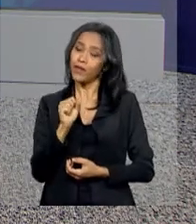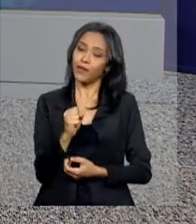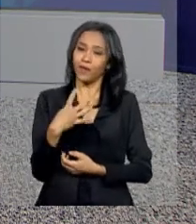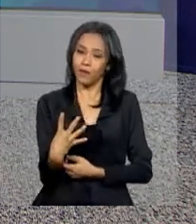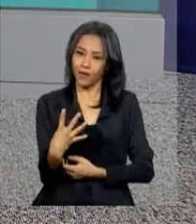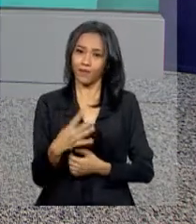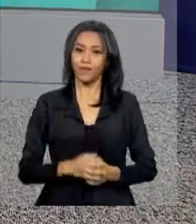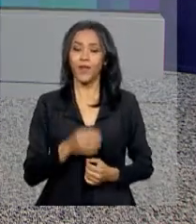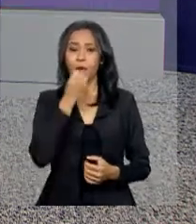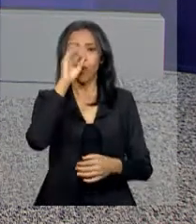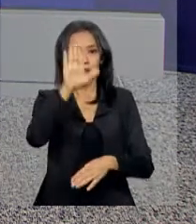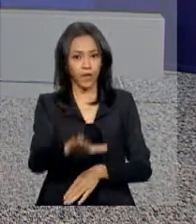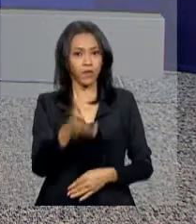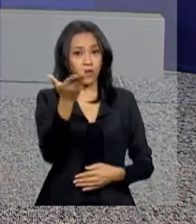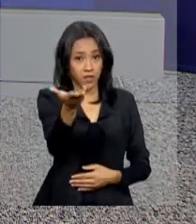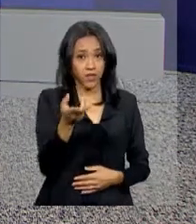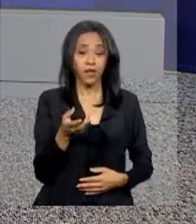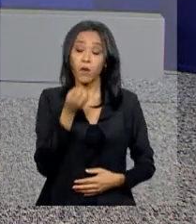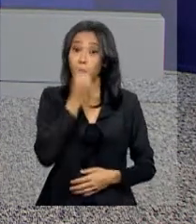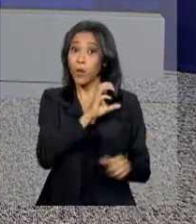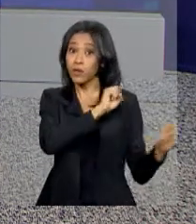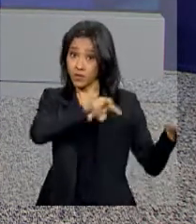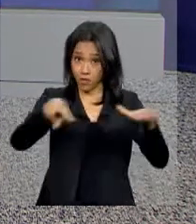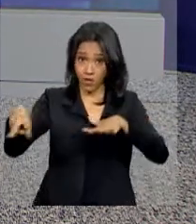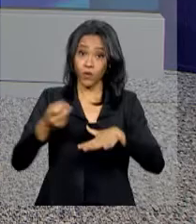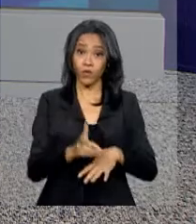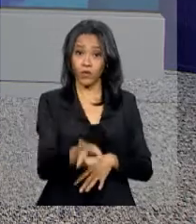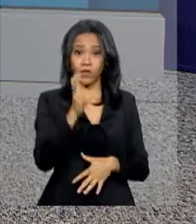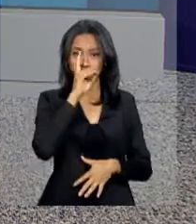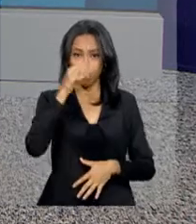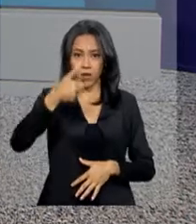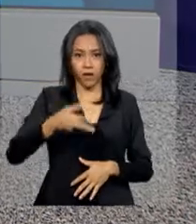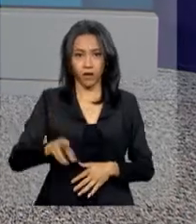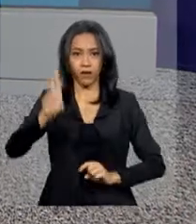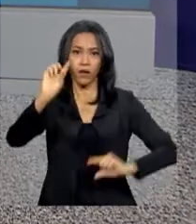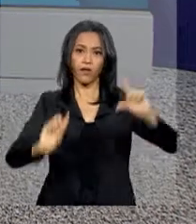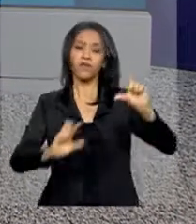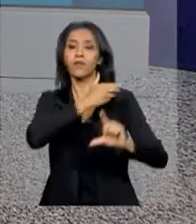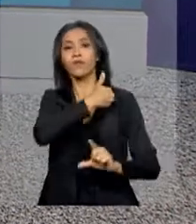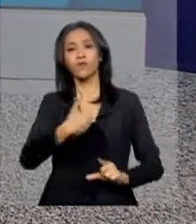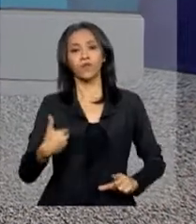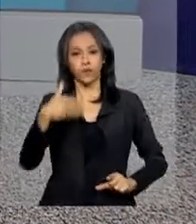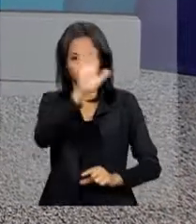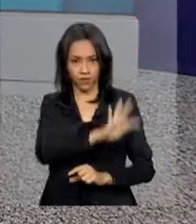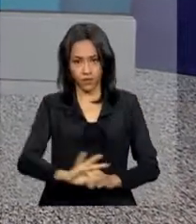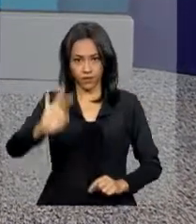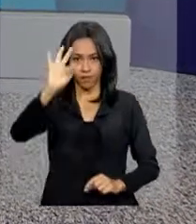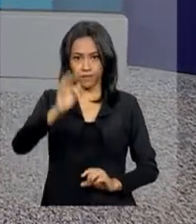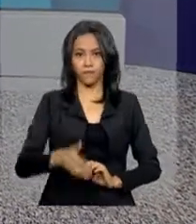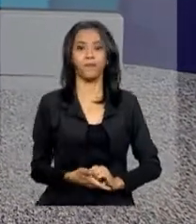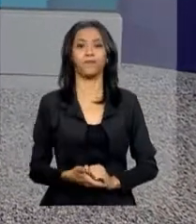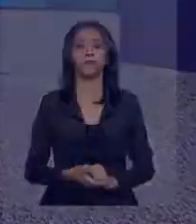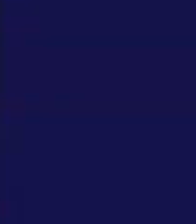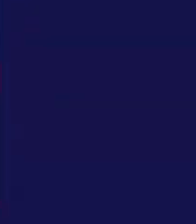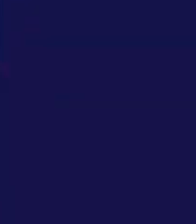uma boa tarde pra você uma boa semana e continue com a gente aqui na nbr a tv do governo federal